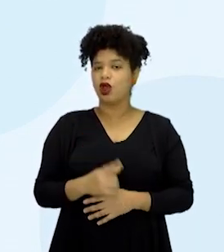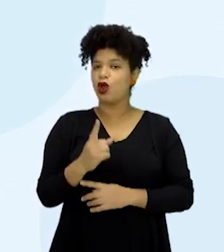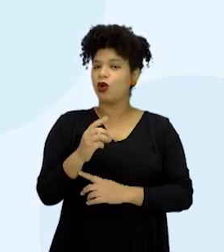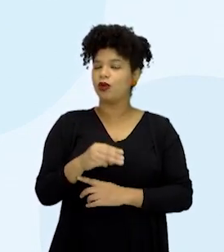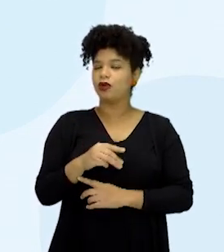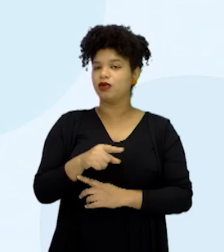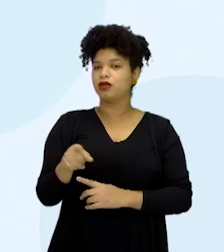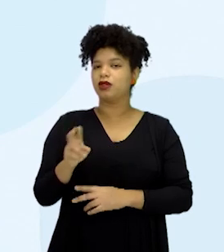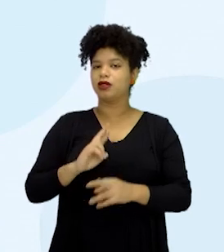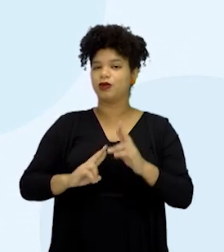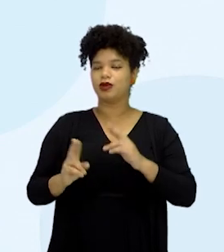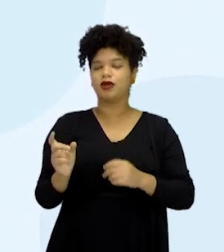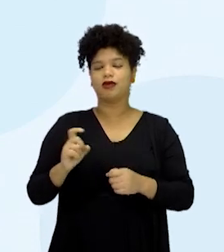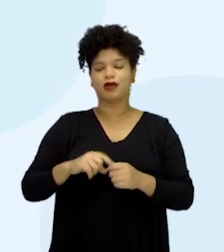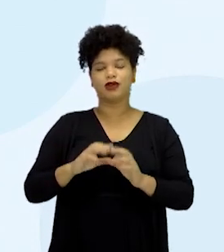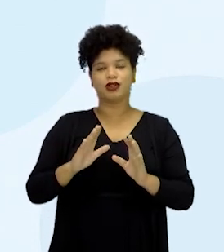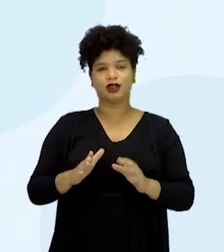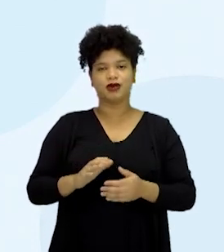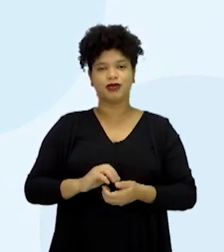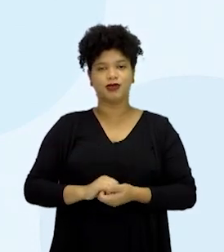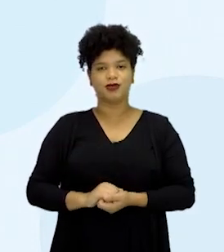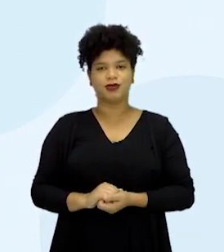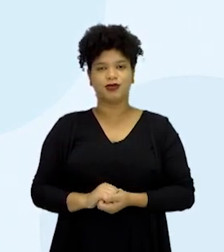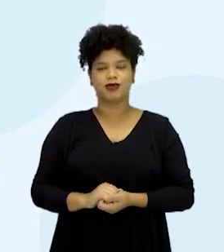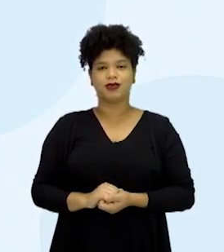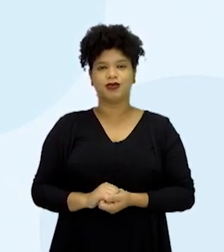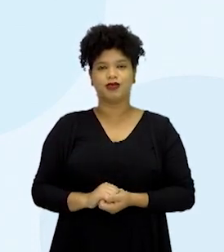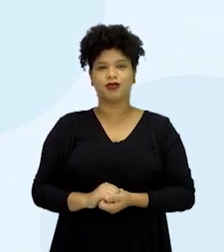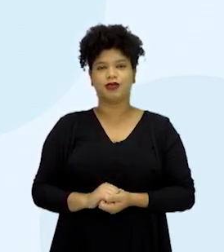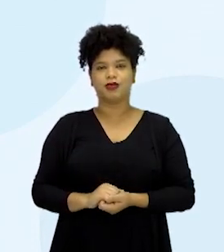minutinho no chat e voltamos com a Vi.